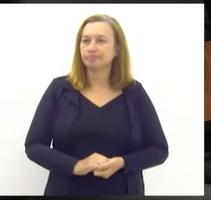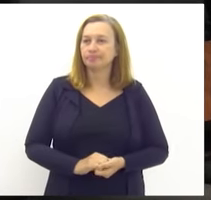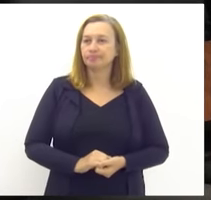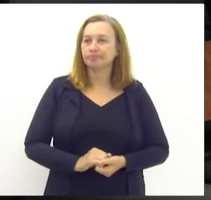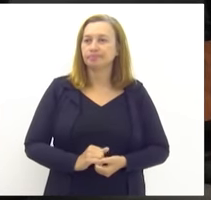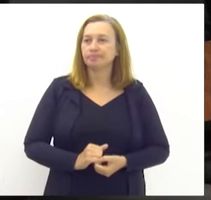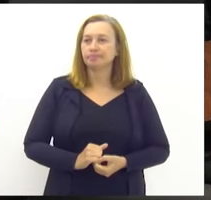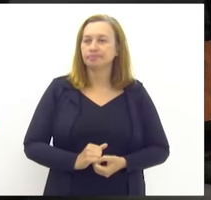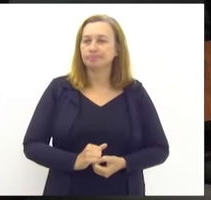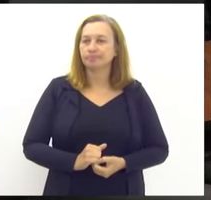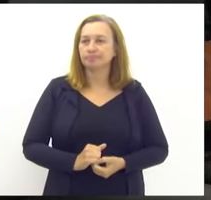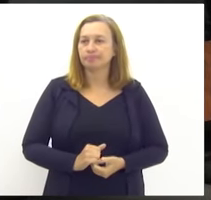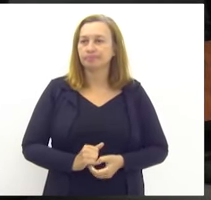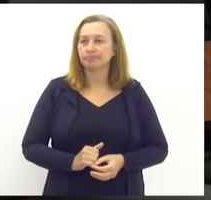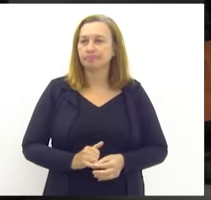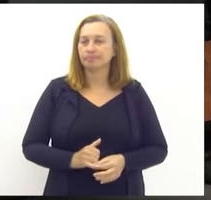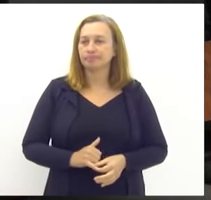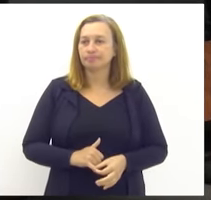Rocha